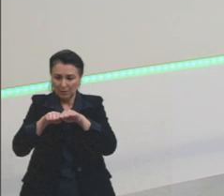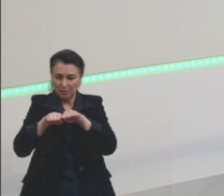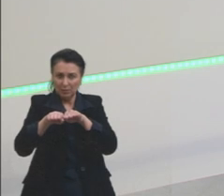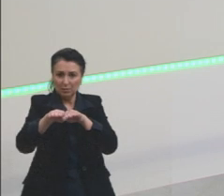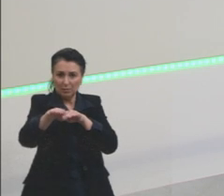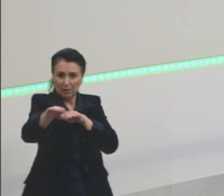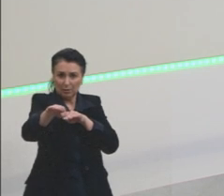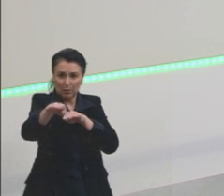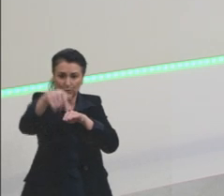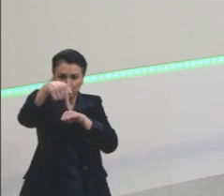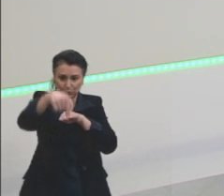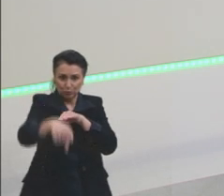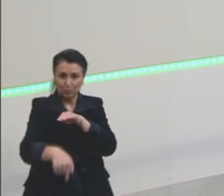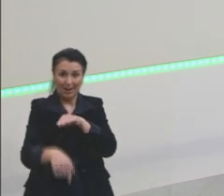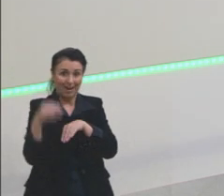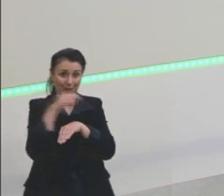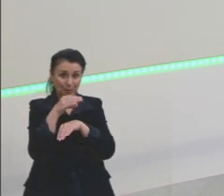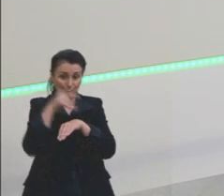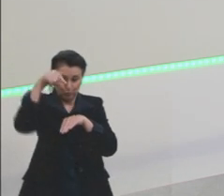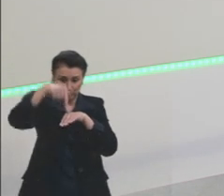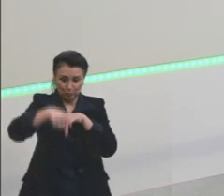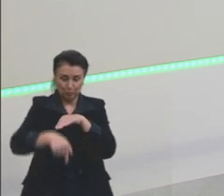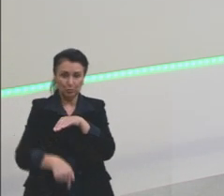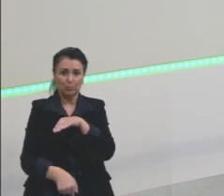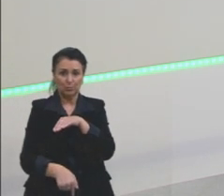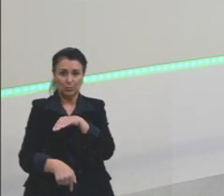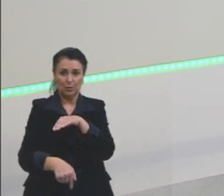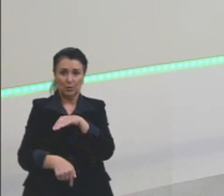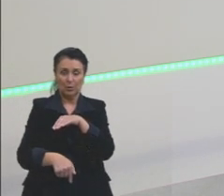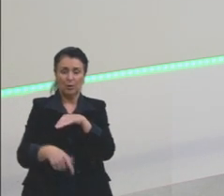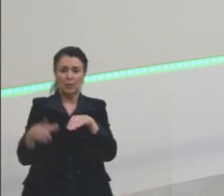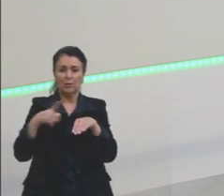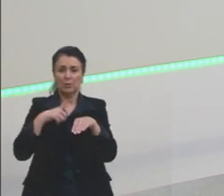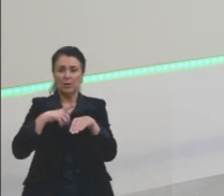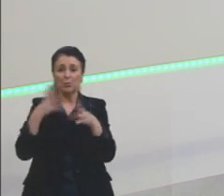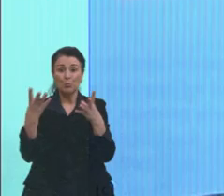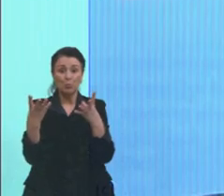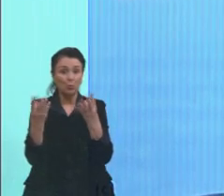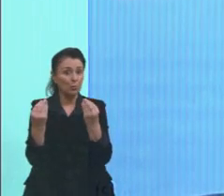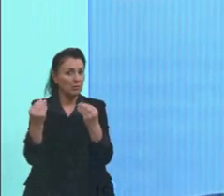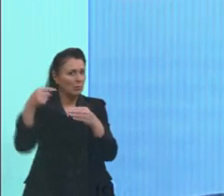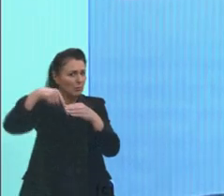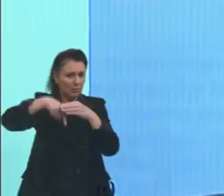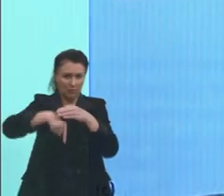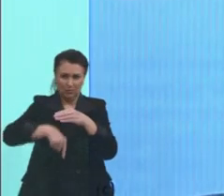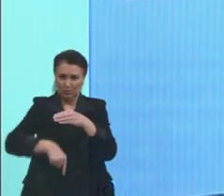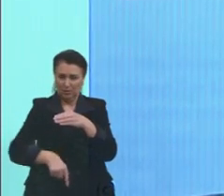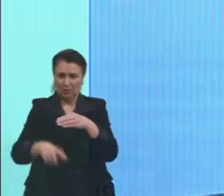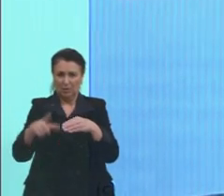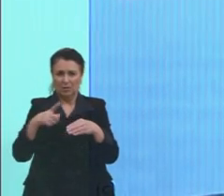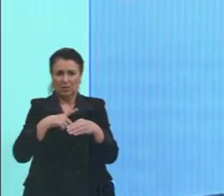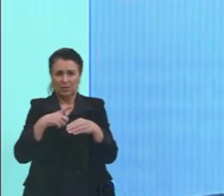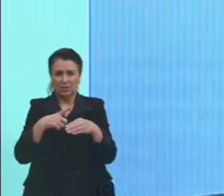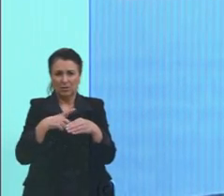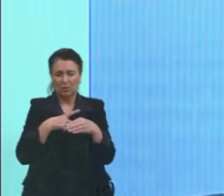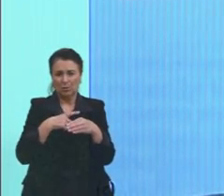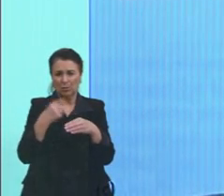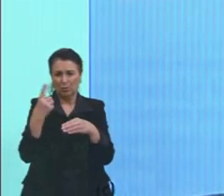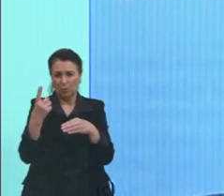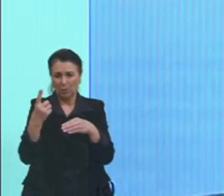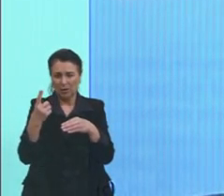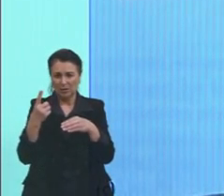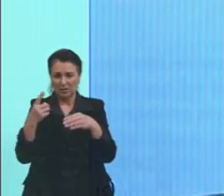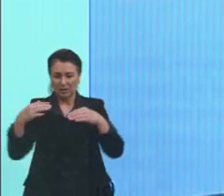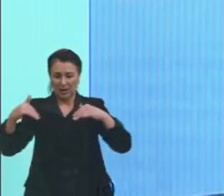vai estar super profundo certo obrigada então nós temos uma área super profunda aqui É como se eu tivesse dois carros né se